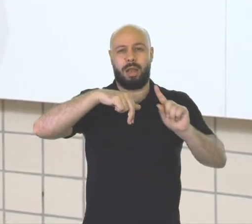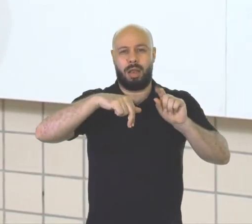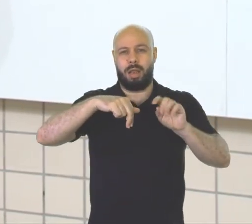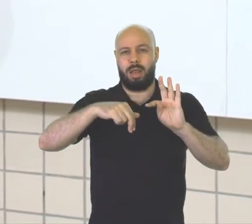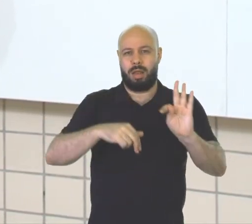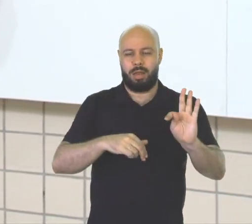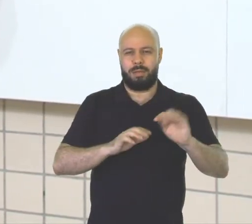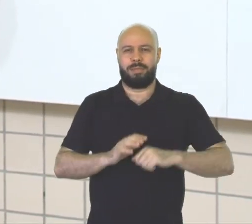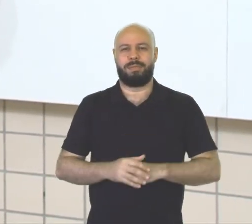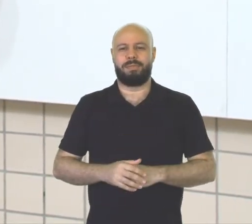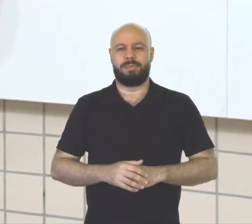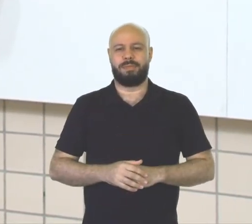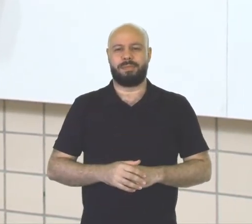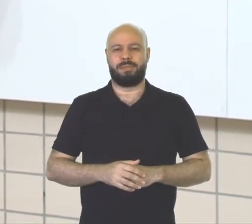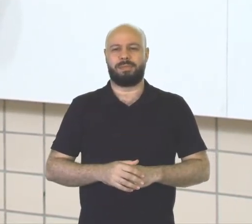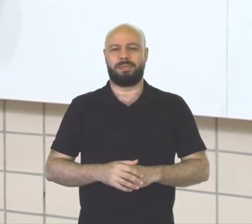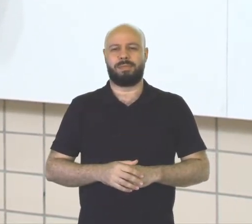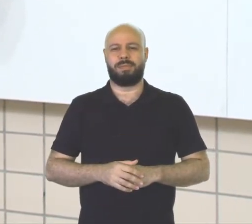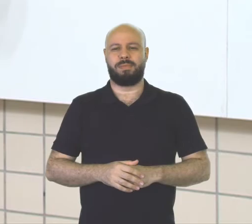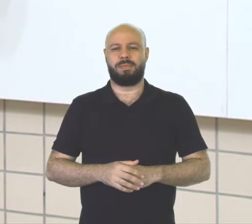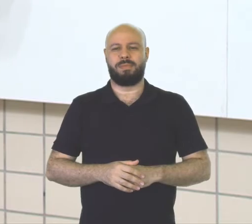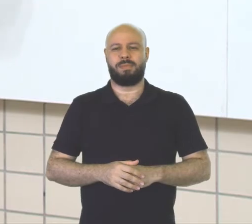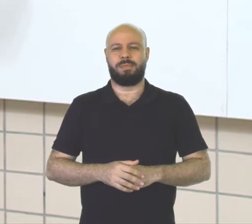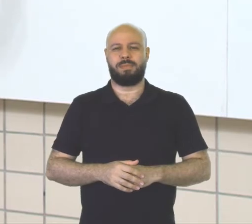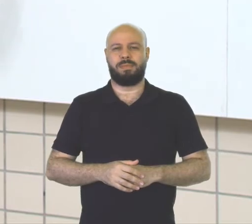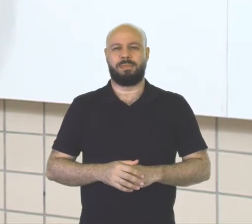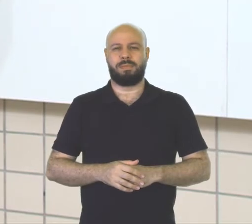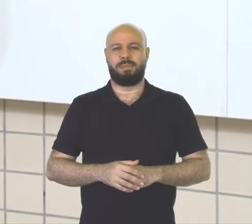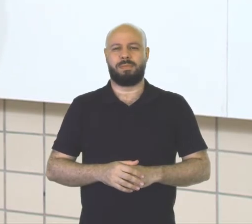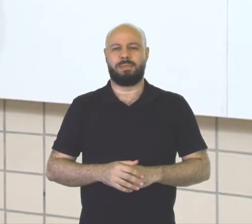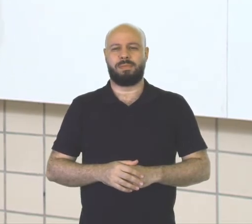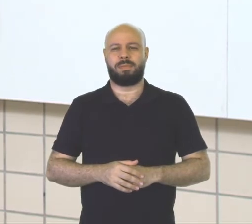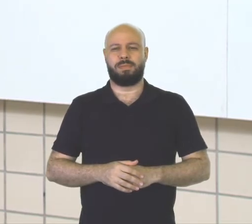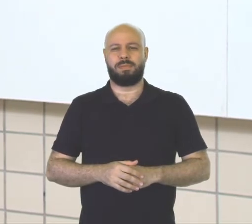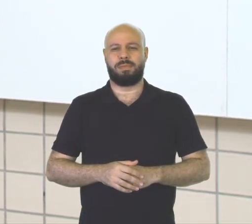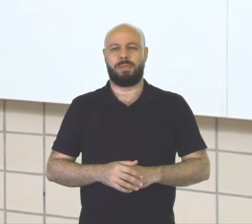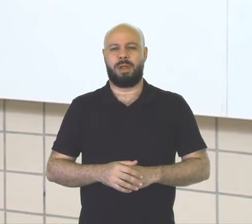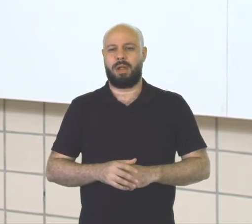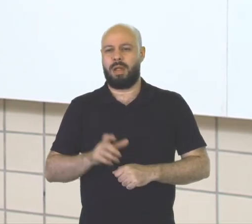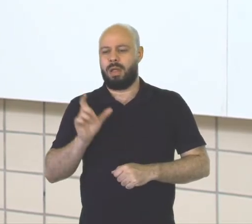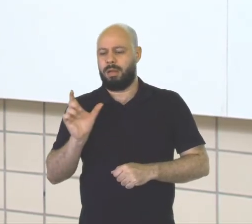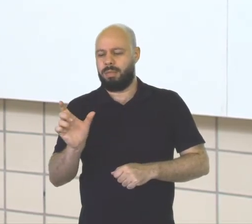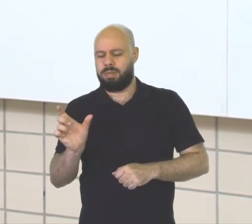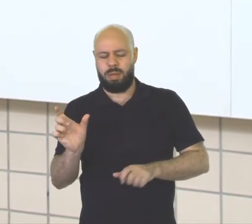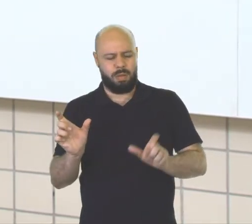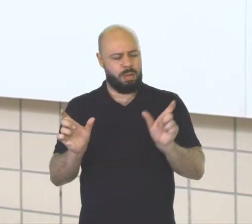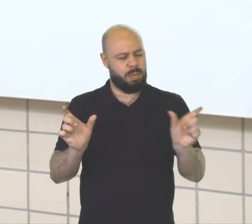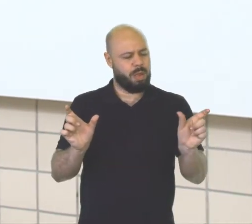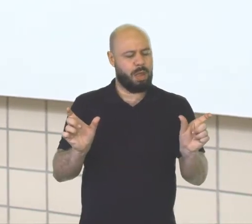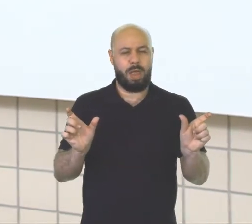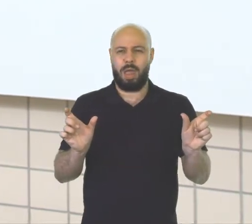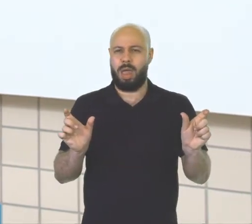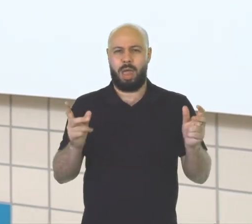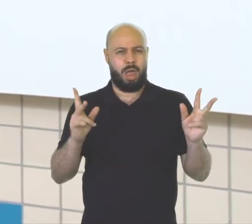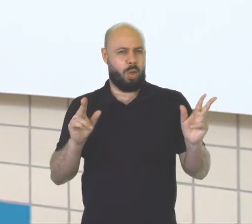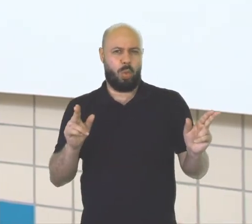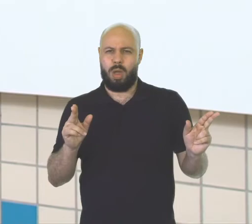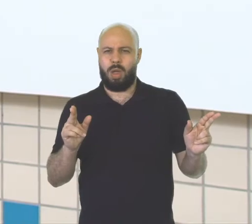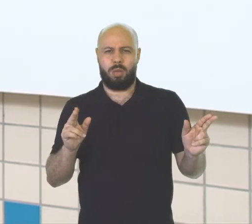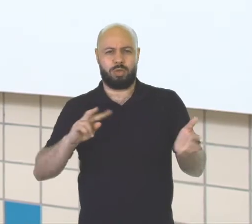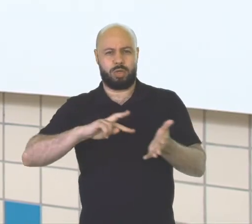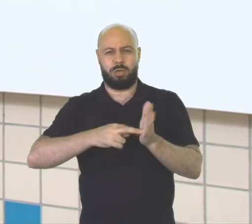que eu estou falando aí para vocês. Isn't é a junção do is mais o not.